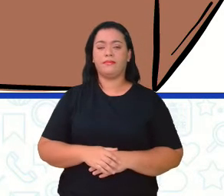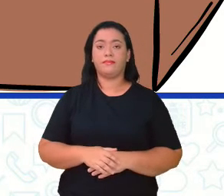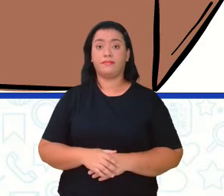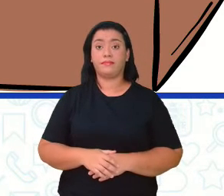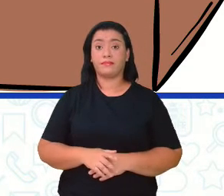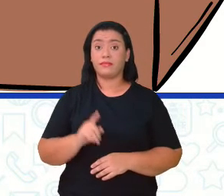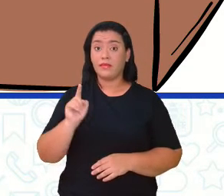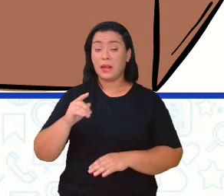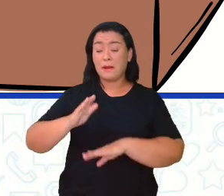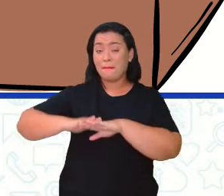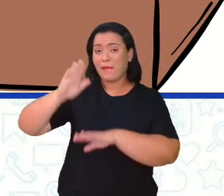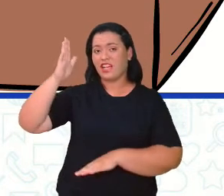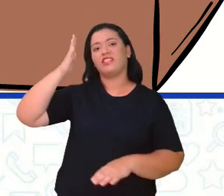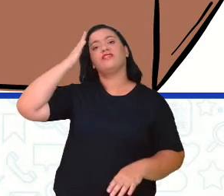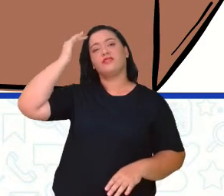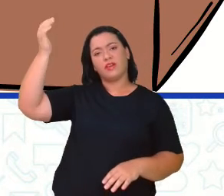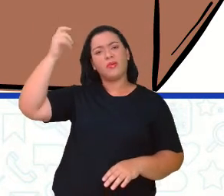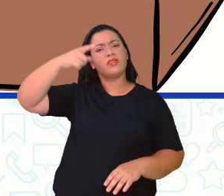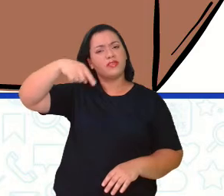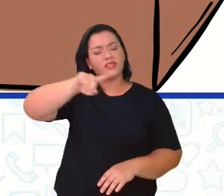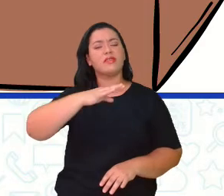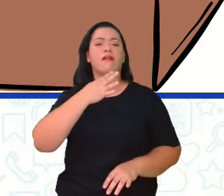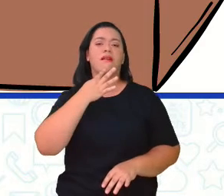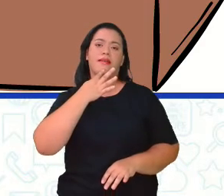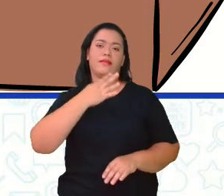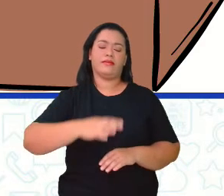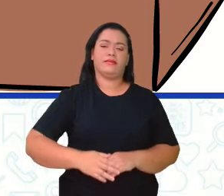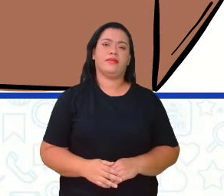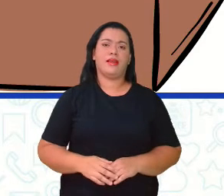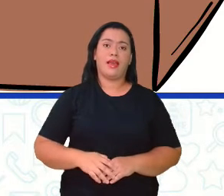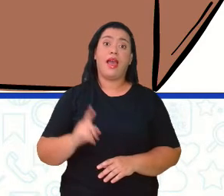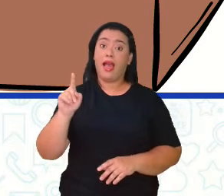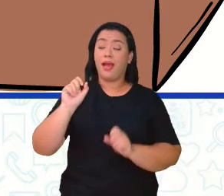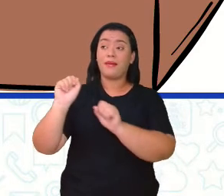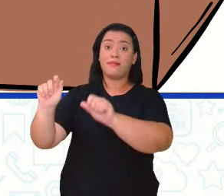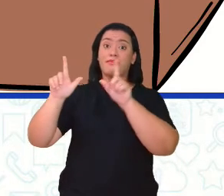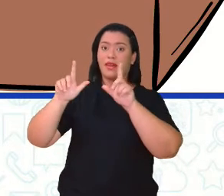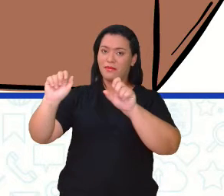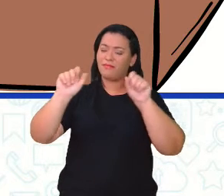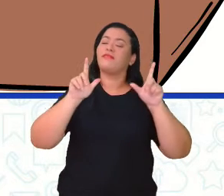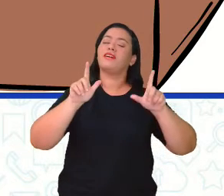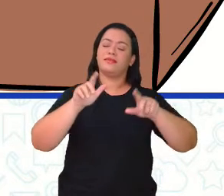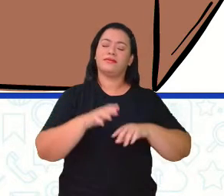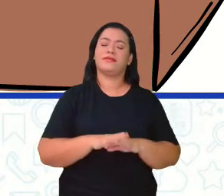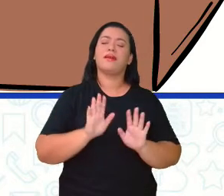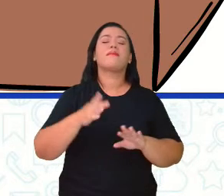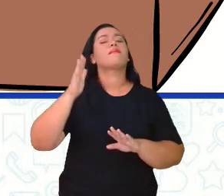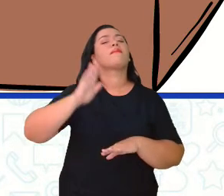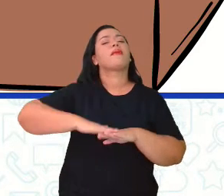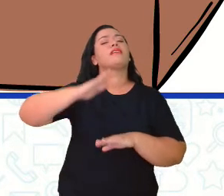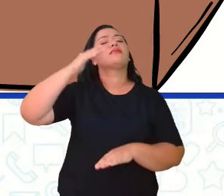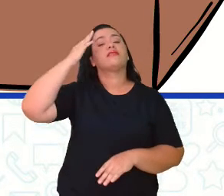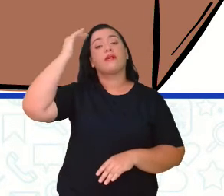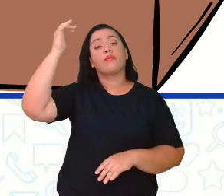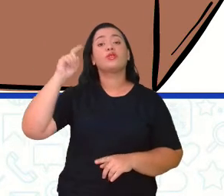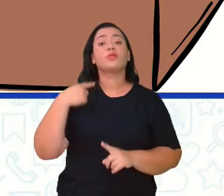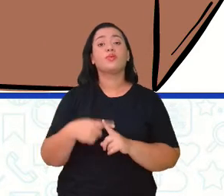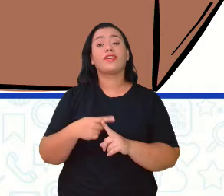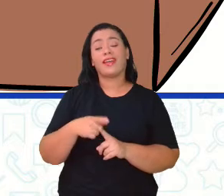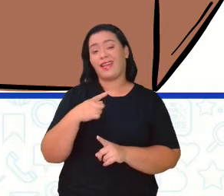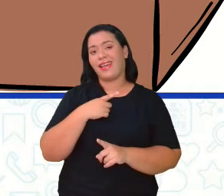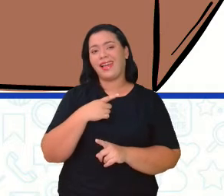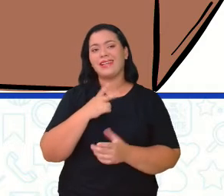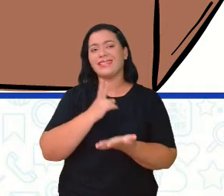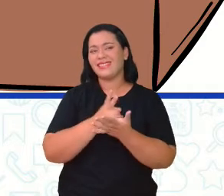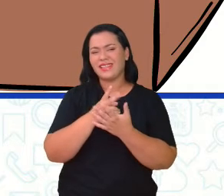é uma das mais famosas que vocês conhecem, que aparece muito na mídia, né? Quando eu digo assim, mais famosa, é porque está sempre nos